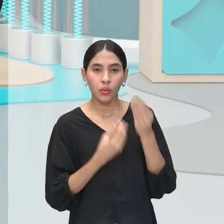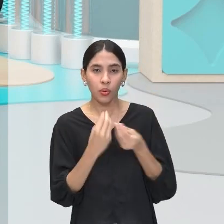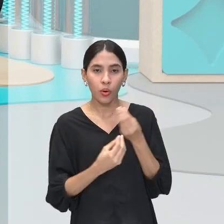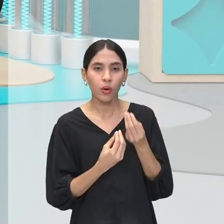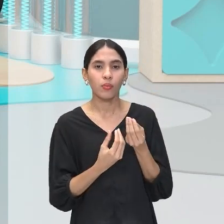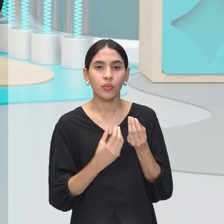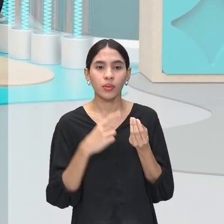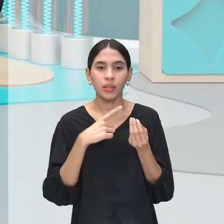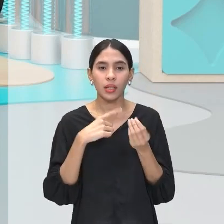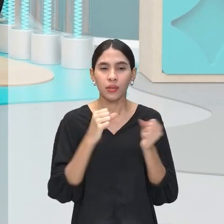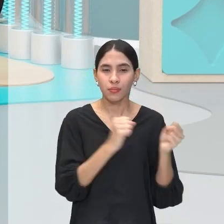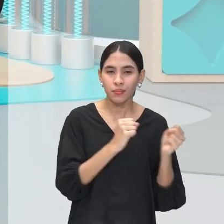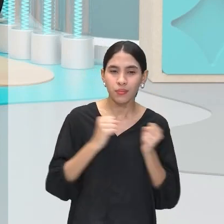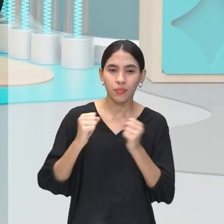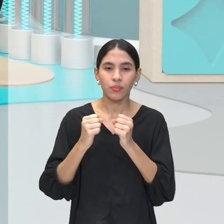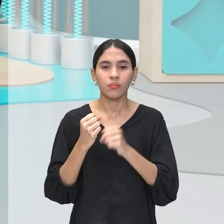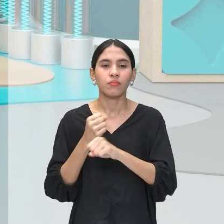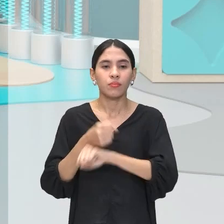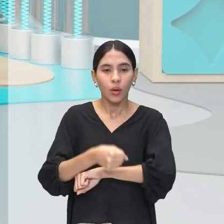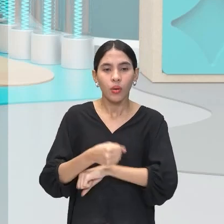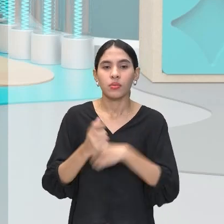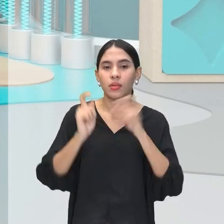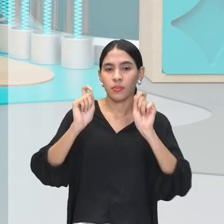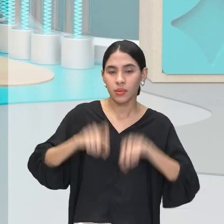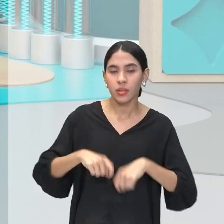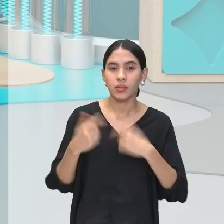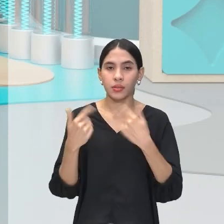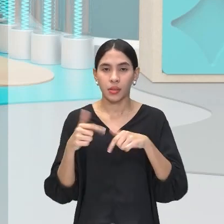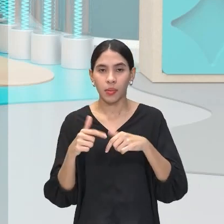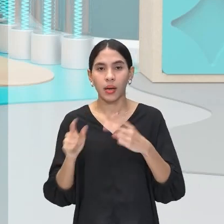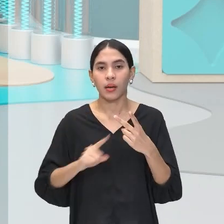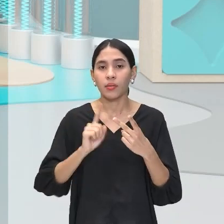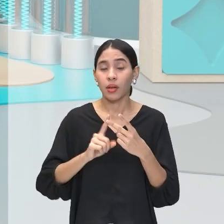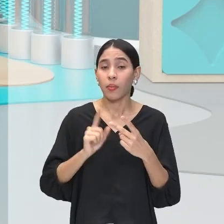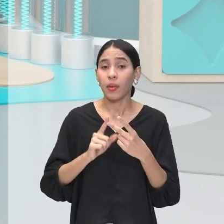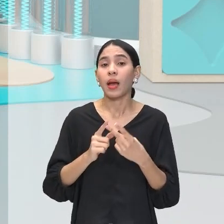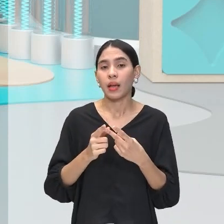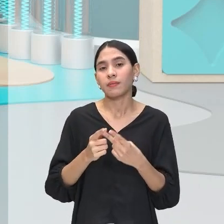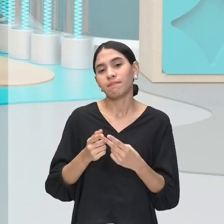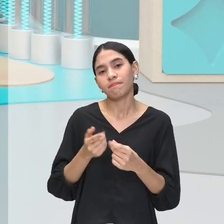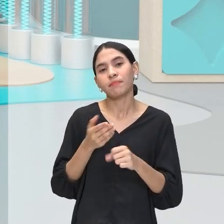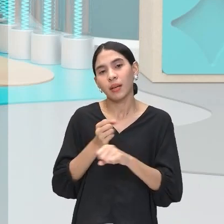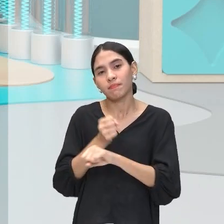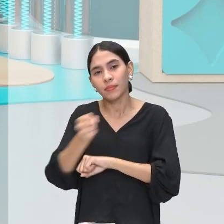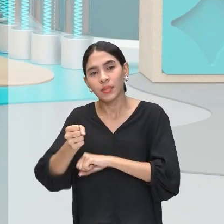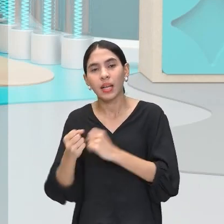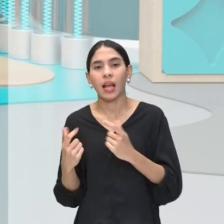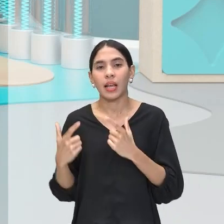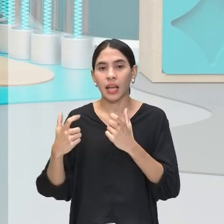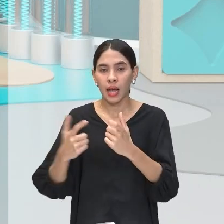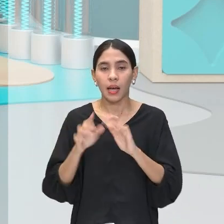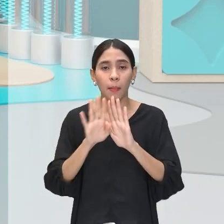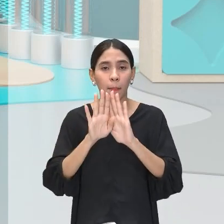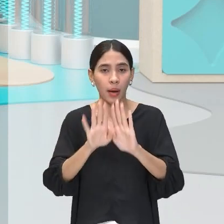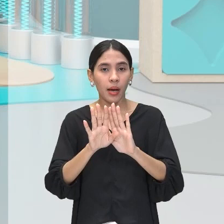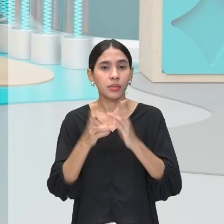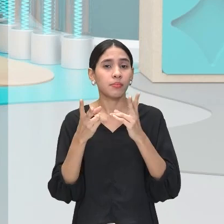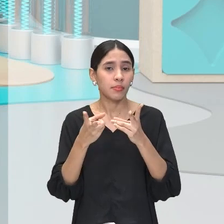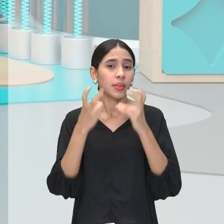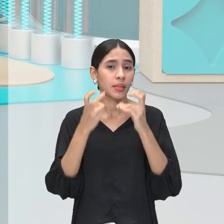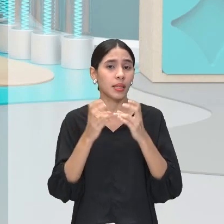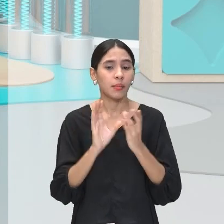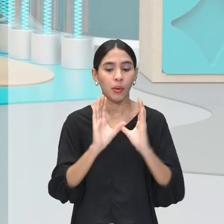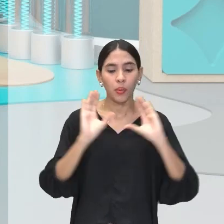posse plena das suas capacidades, tanto para o trabalho quanto para a guerra. Mas notem que esses eram das comunidades rurais, né? Eles